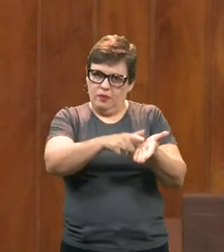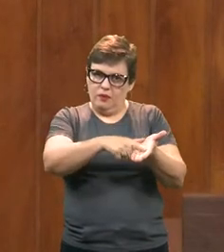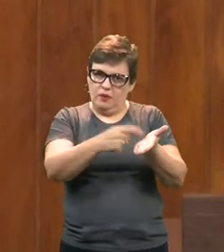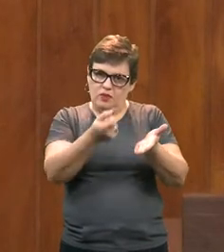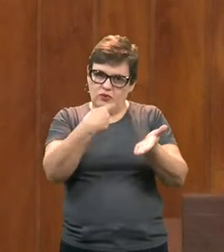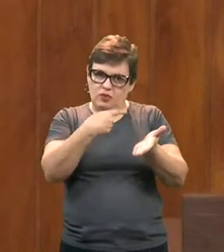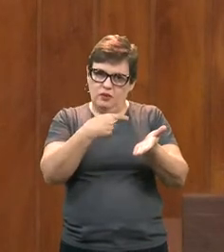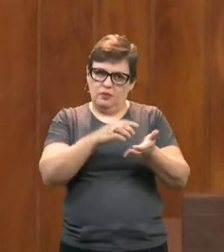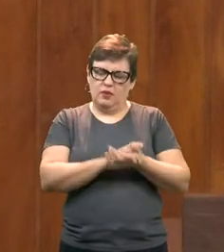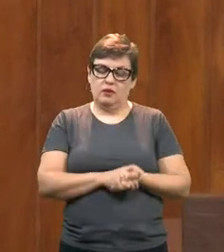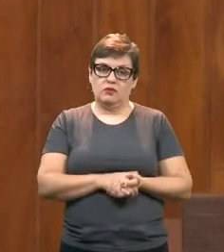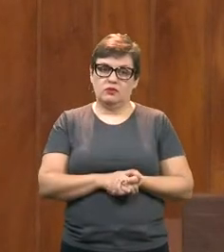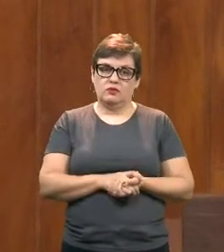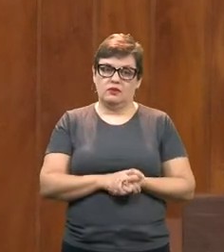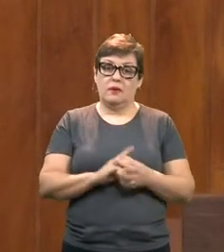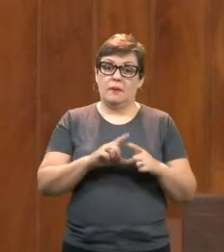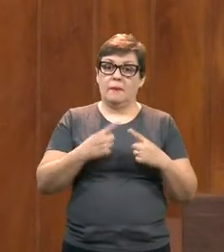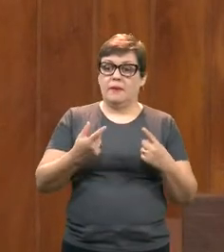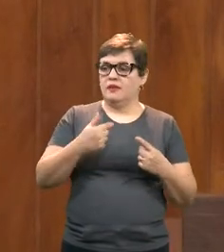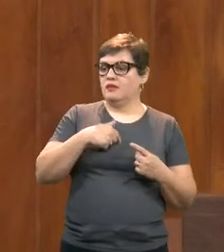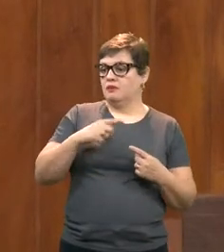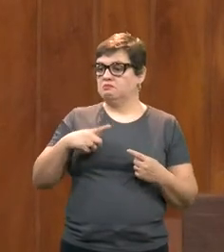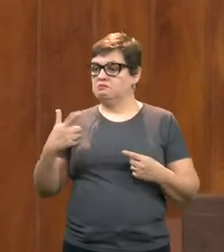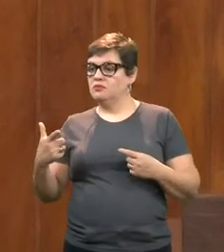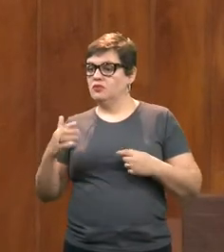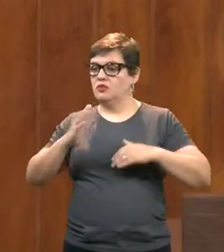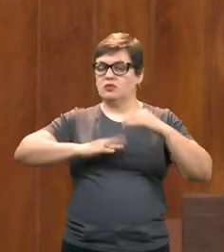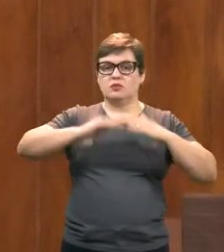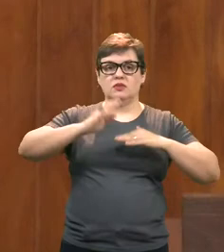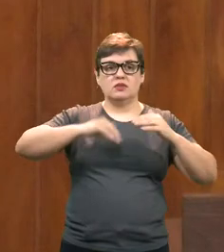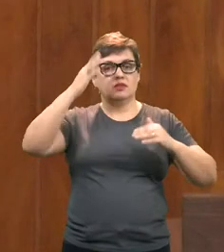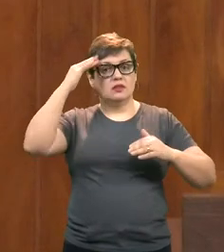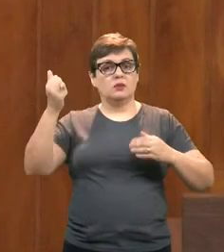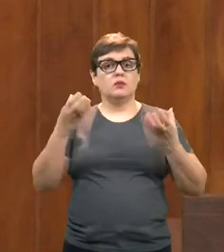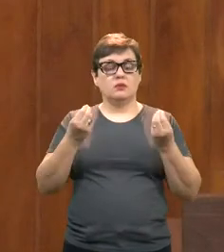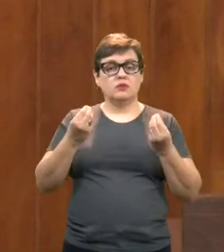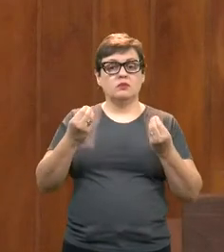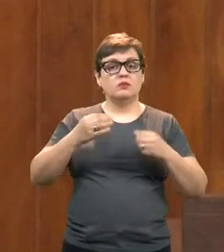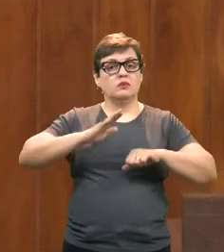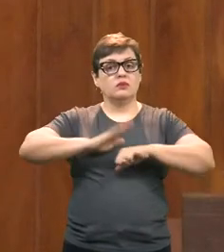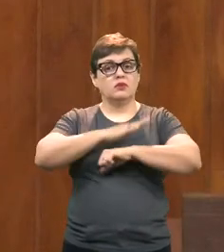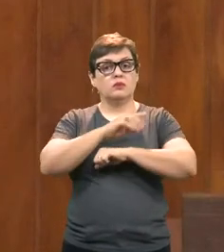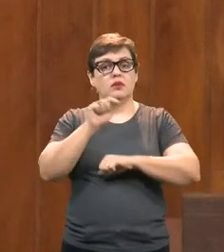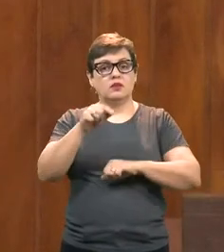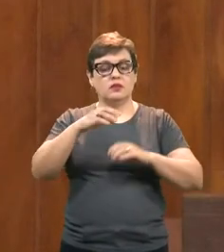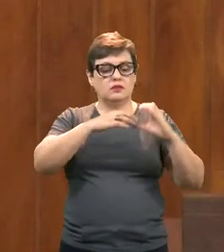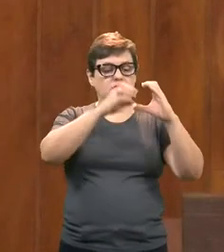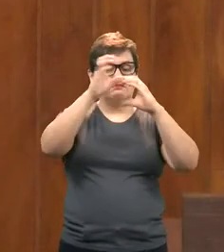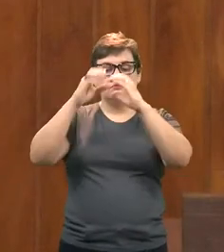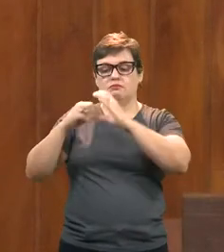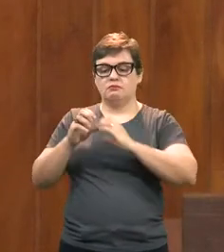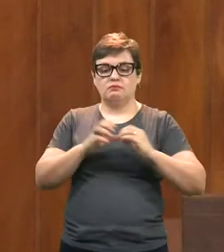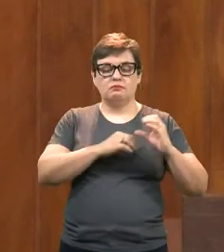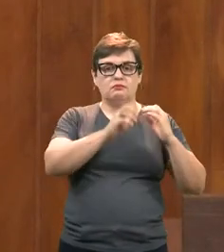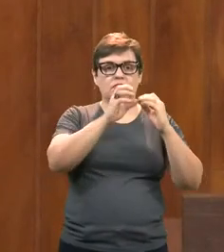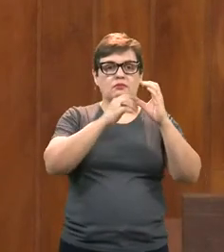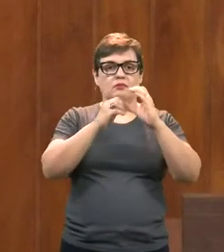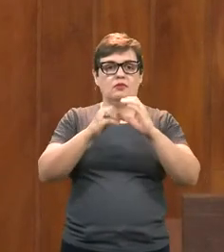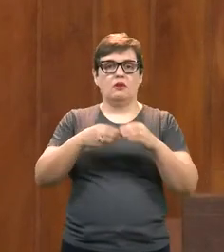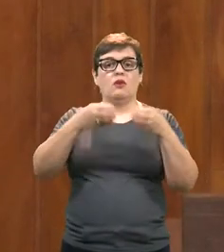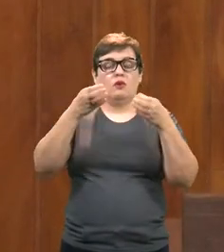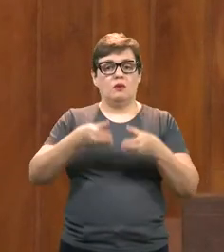Eu e outros profissionais sabemos muito mais sobre o canabidiol, a sua local de atuação, do que